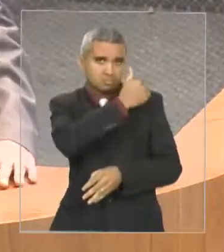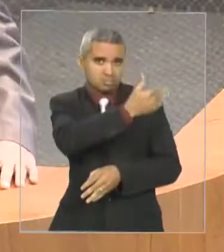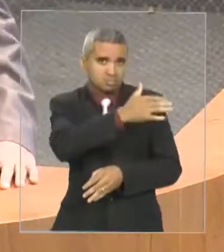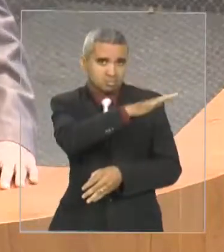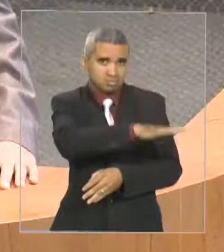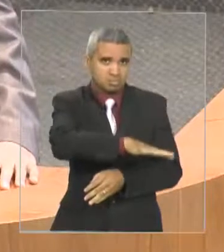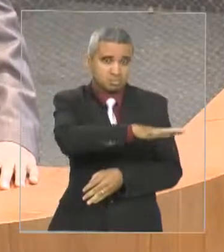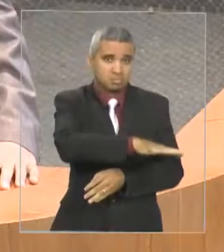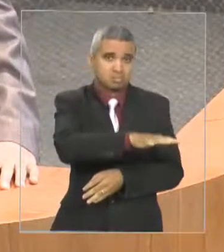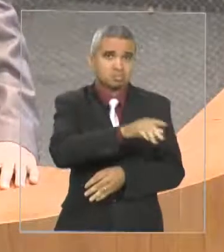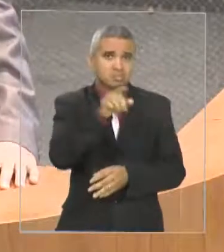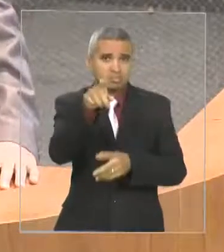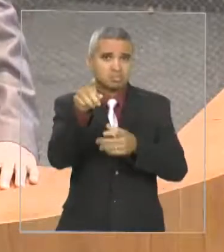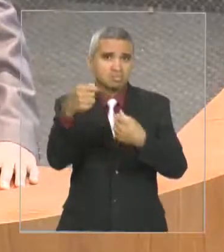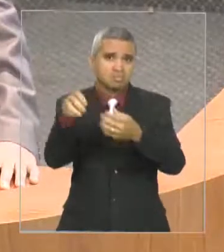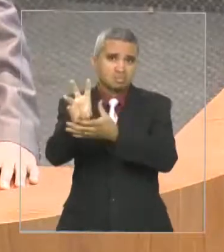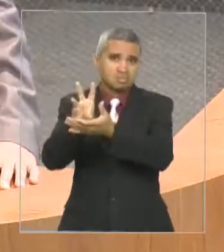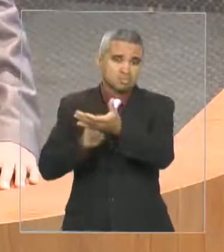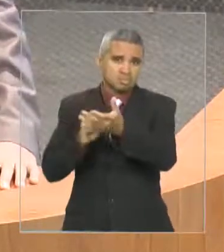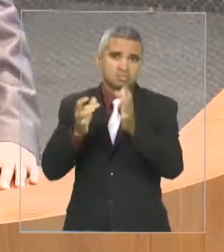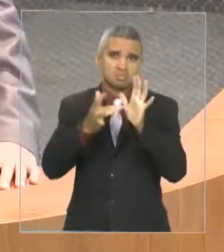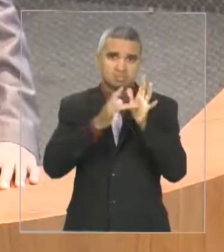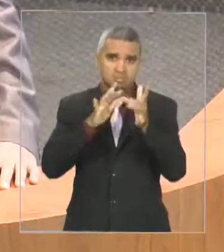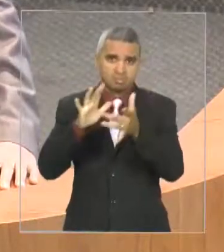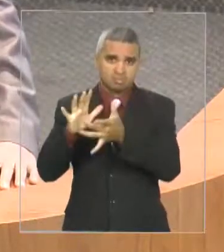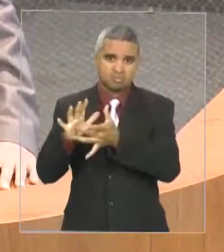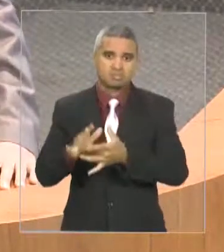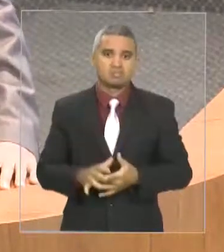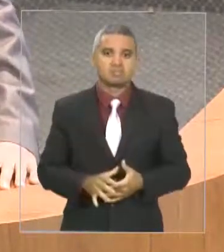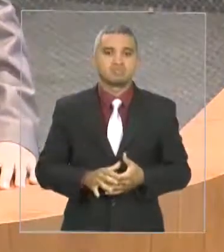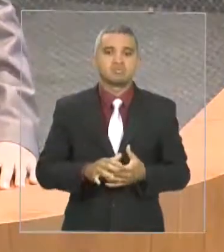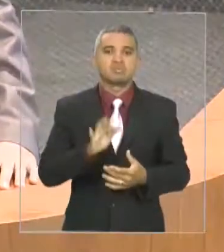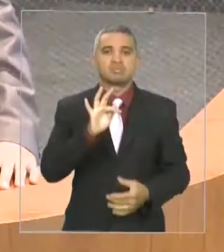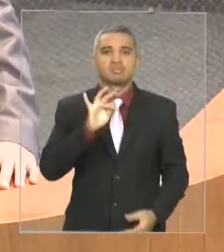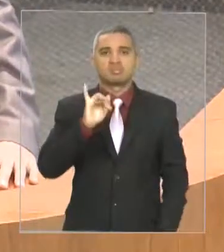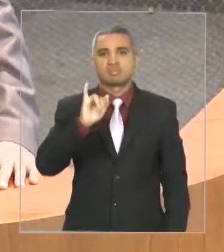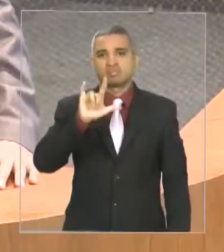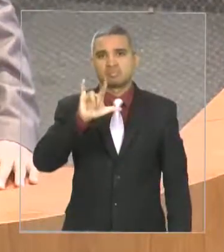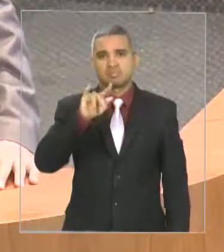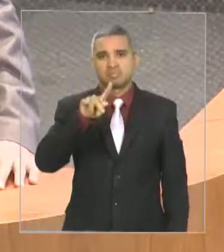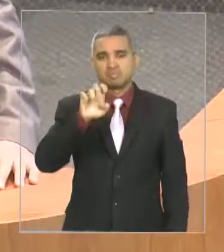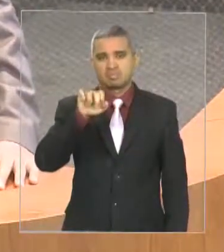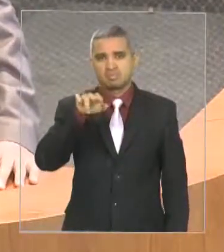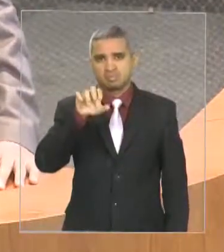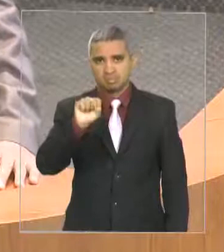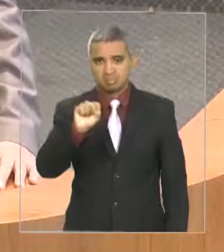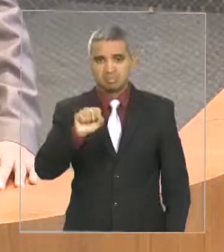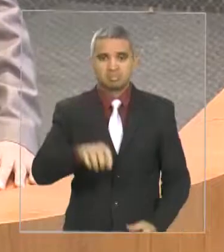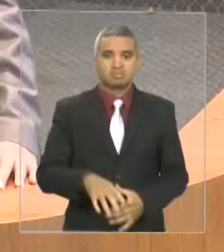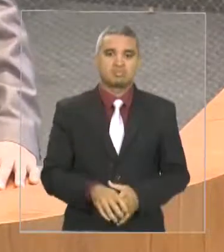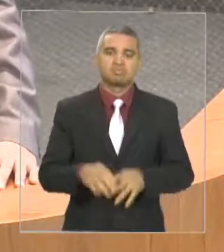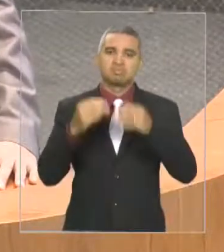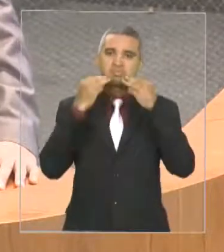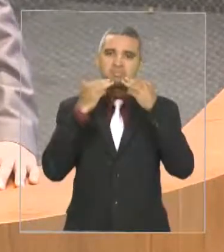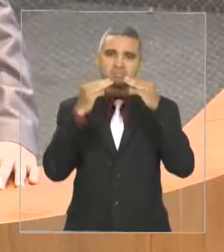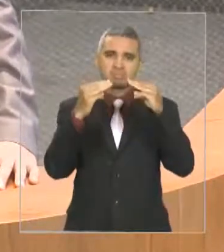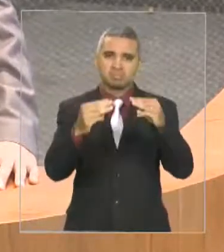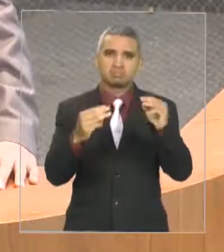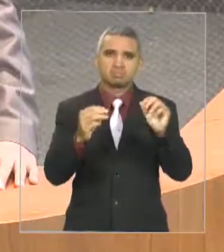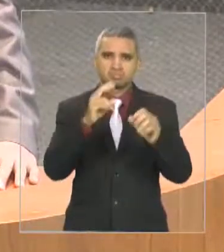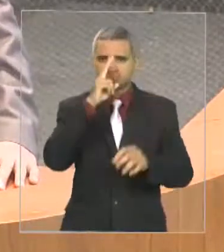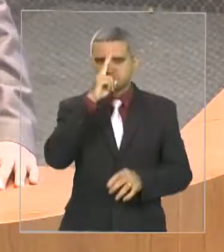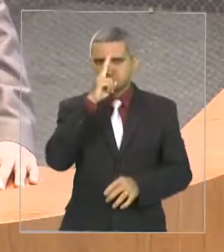Jesus. Filipenses 2, 3 a 5. Mensagem muito forte para esse início da manhã. Senhor presidente, eu queria me